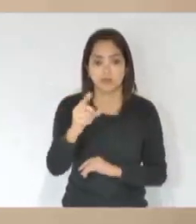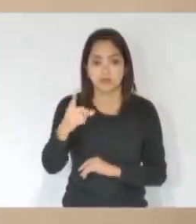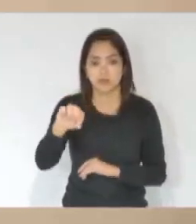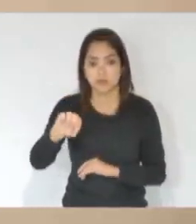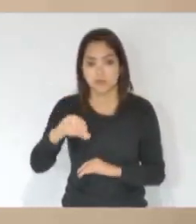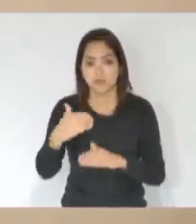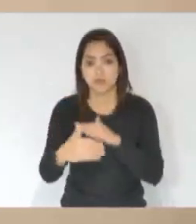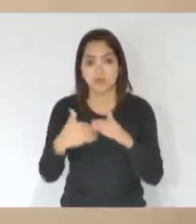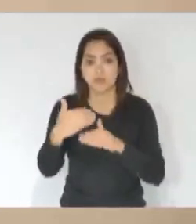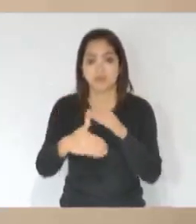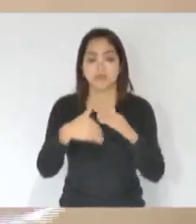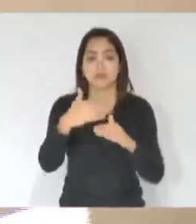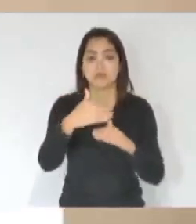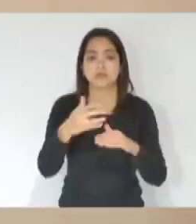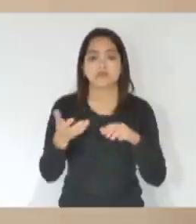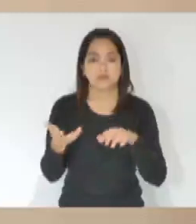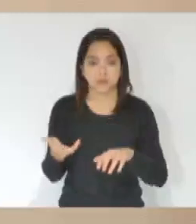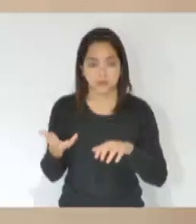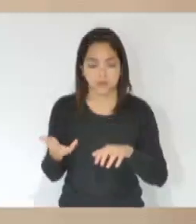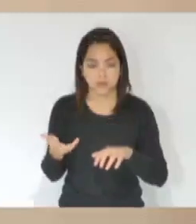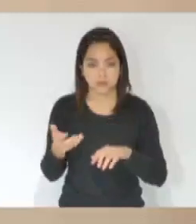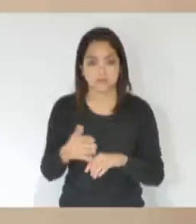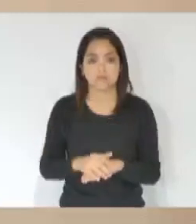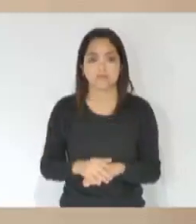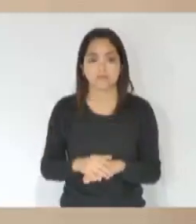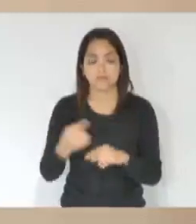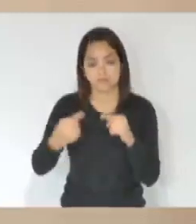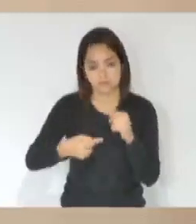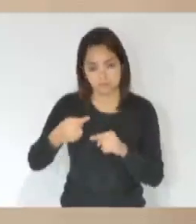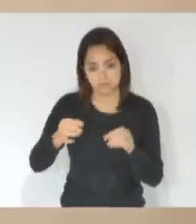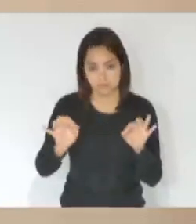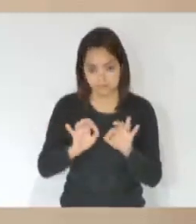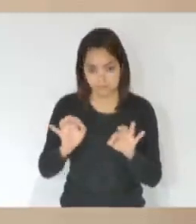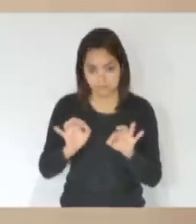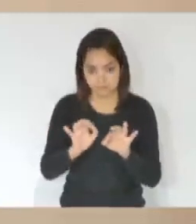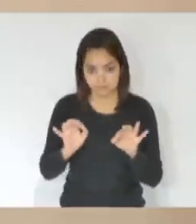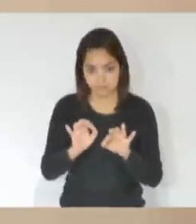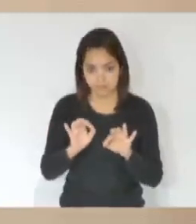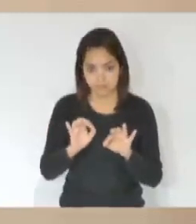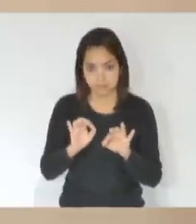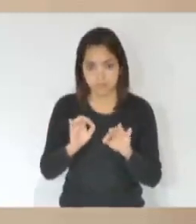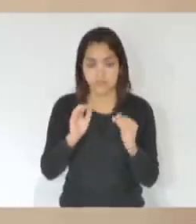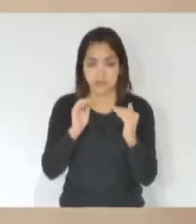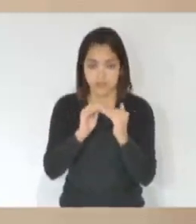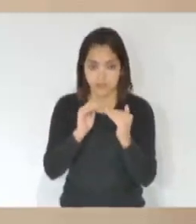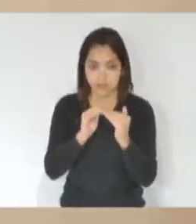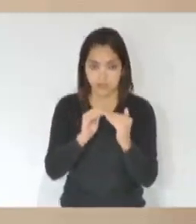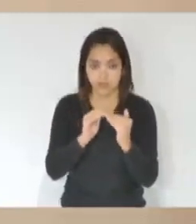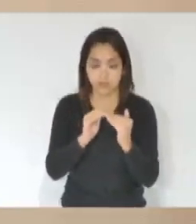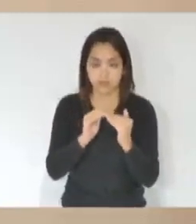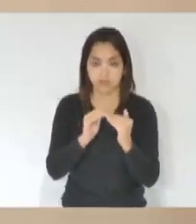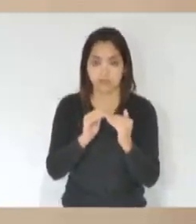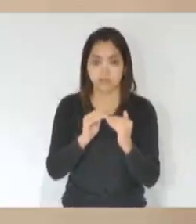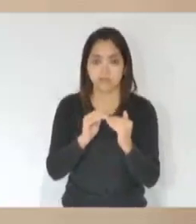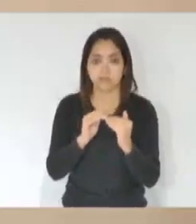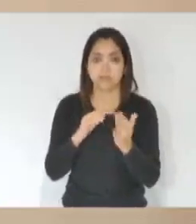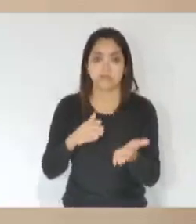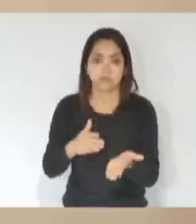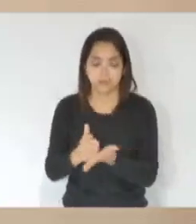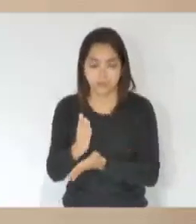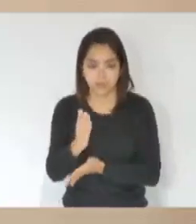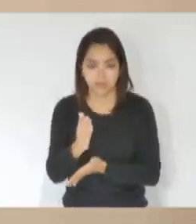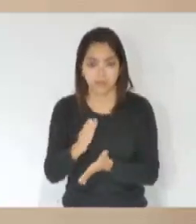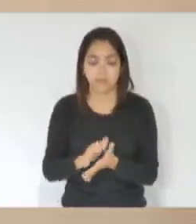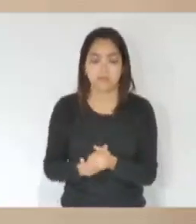no Congresso Nacional. Em discussão. Não havendo quem queira discutir, em votação. Deputados que aprovam, permaneçam como se encontram. Aprovado